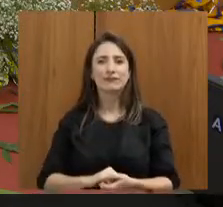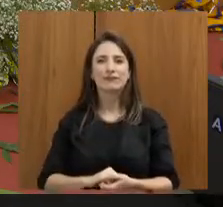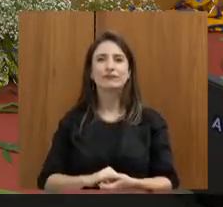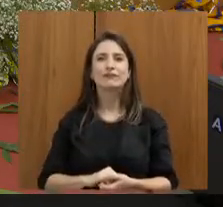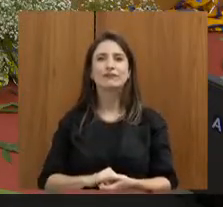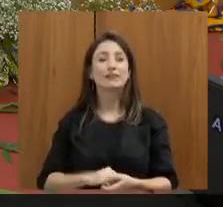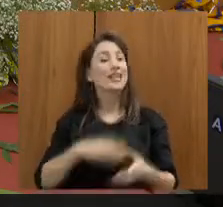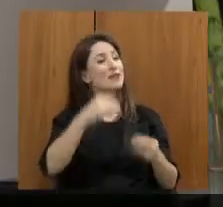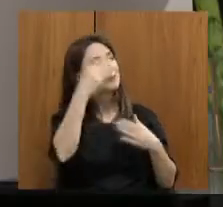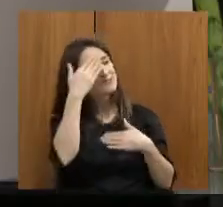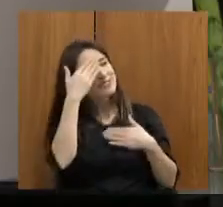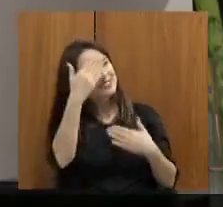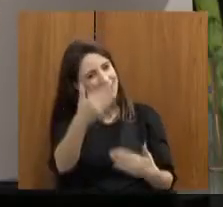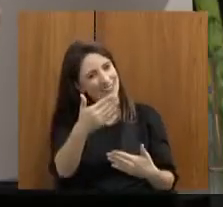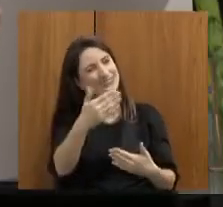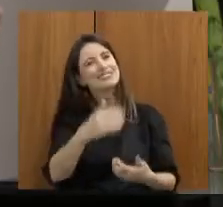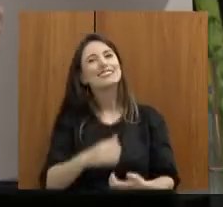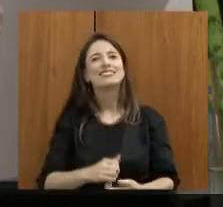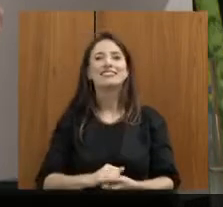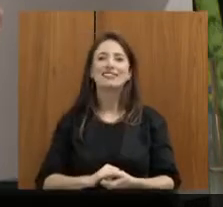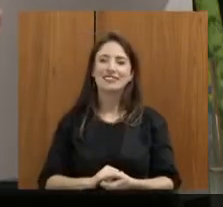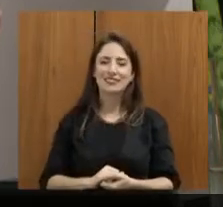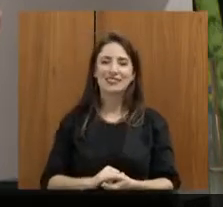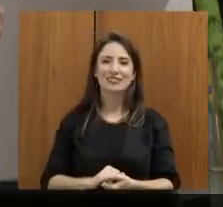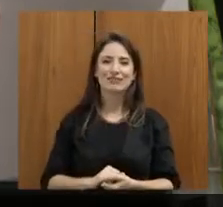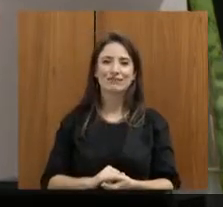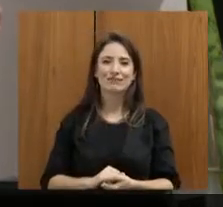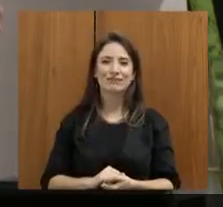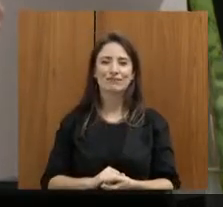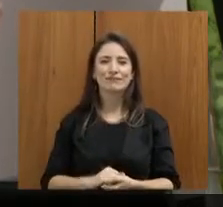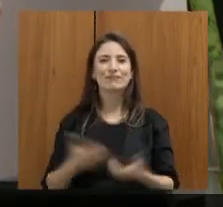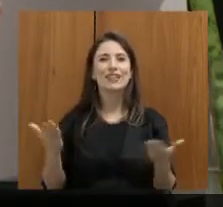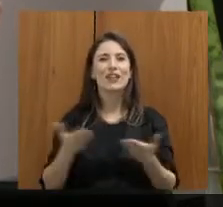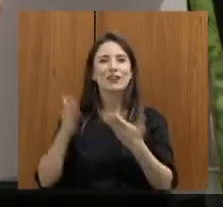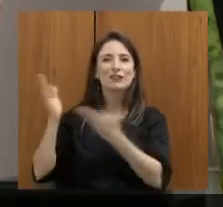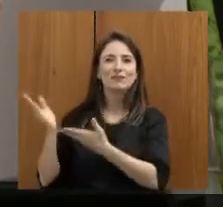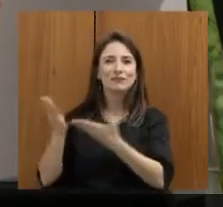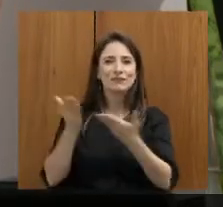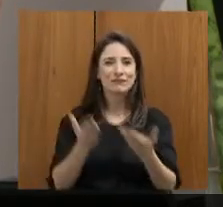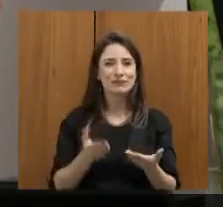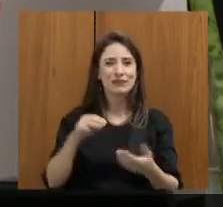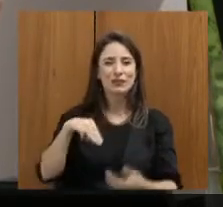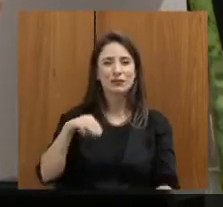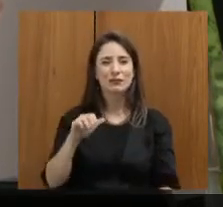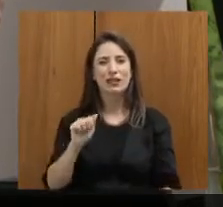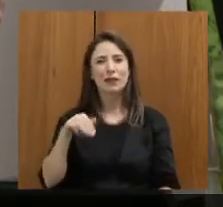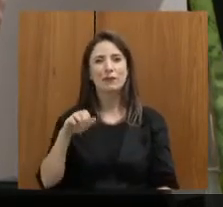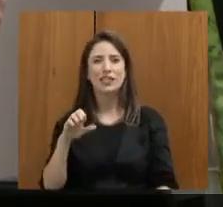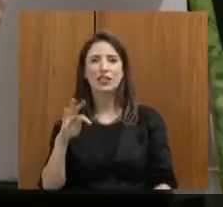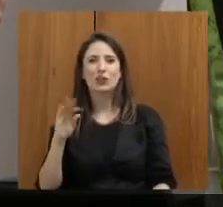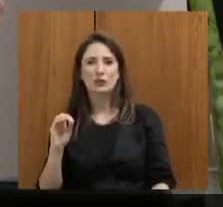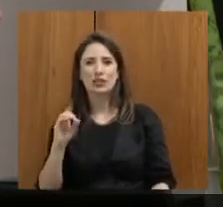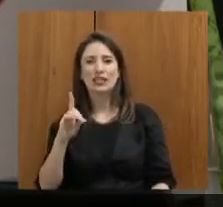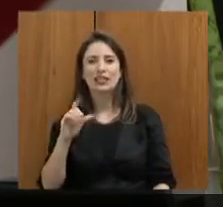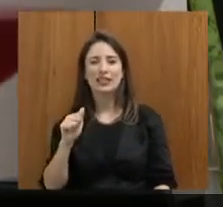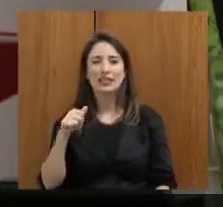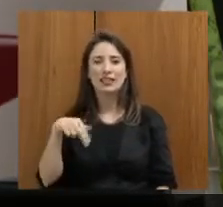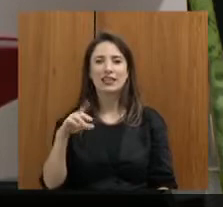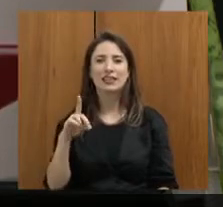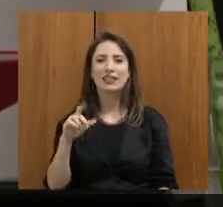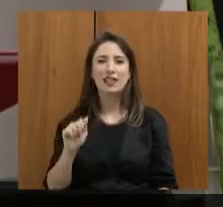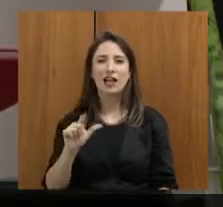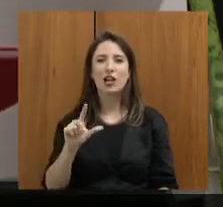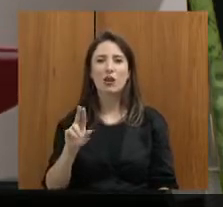muito obrigada a e agora mametto mameto dandalunda ano